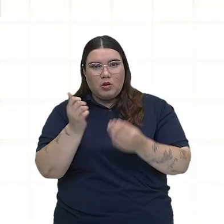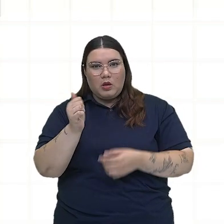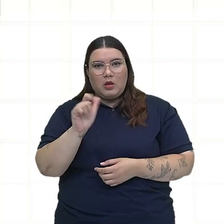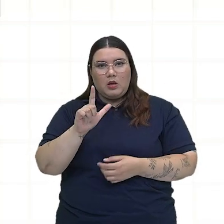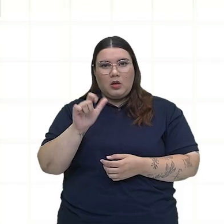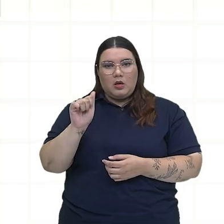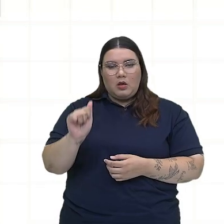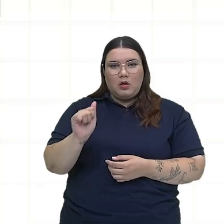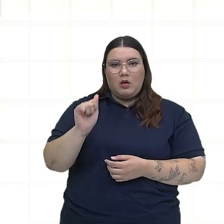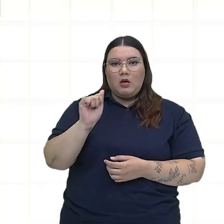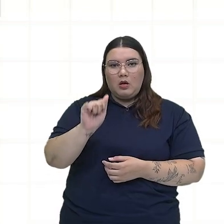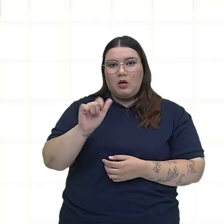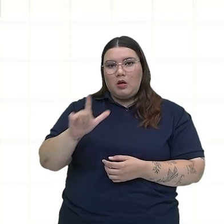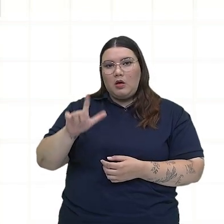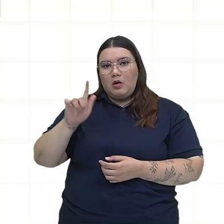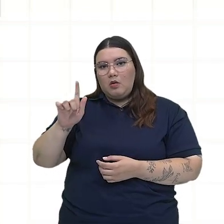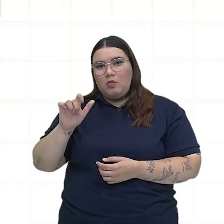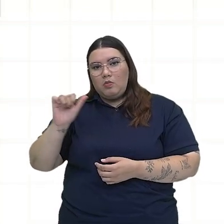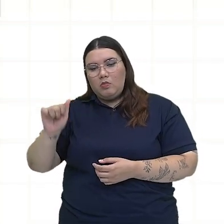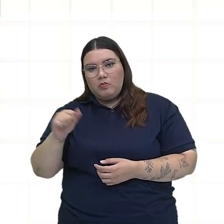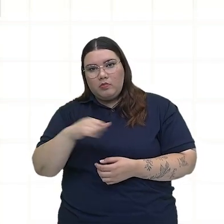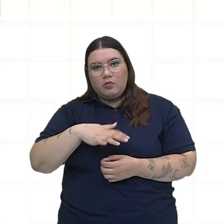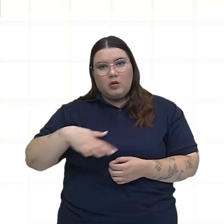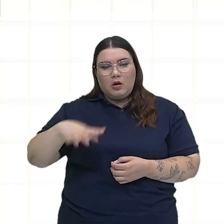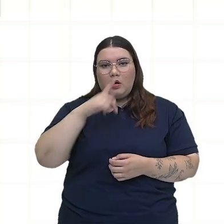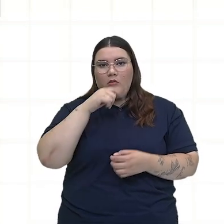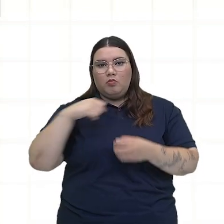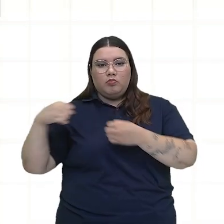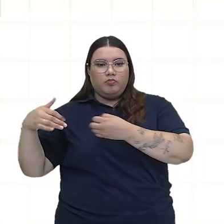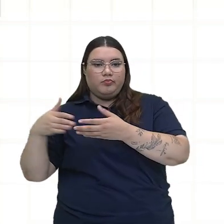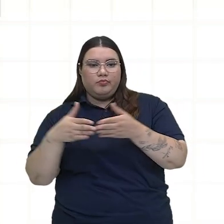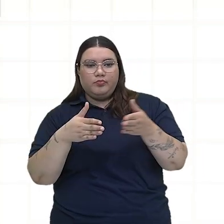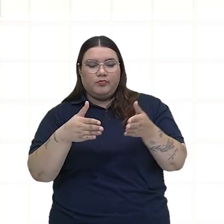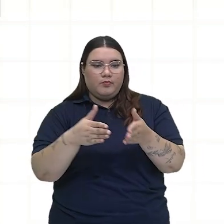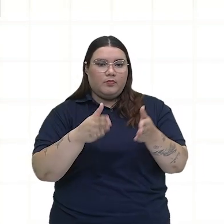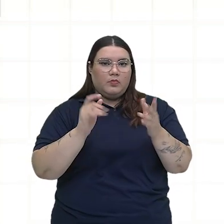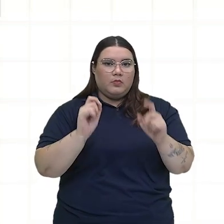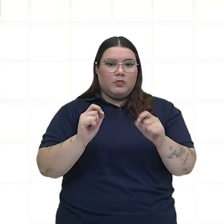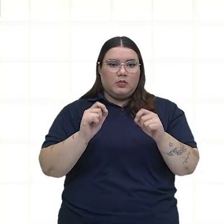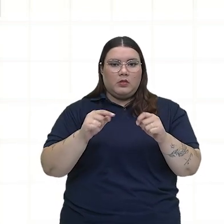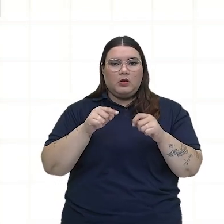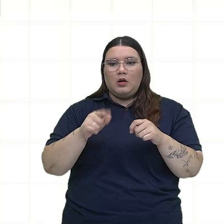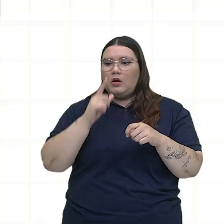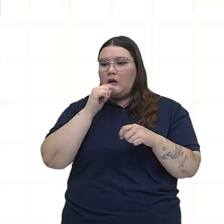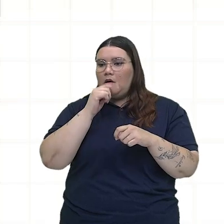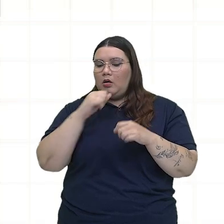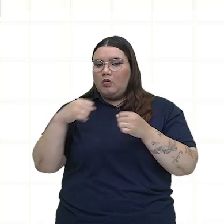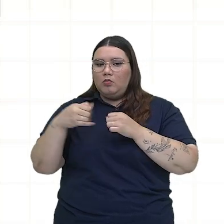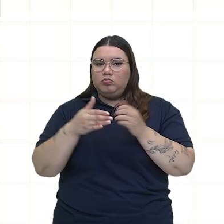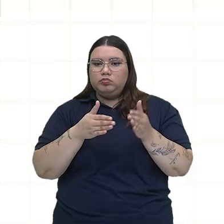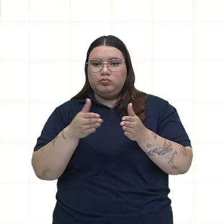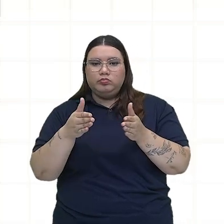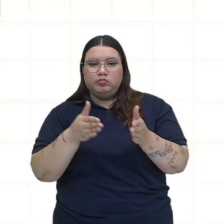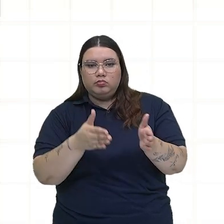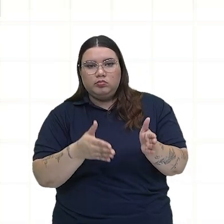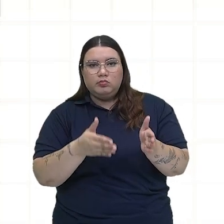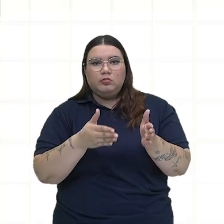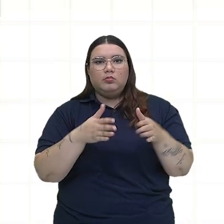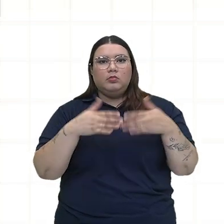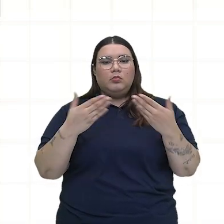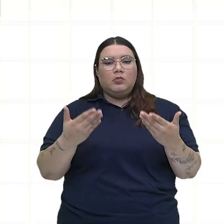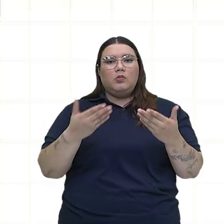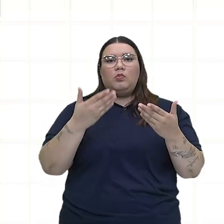naquele determinado curso d'água, naquele corpo de água, ela vai fazer com que esse crescimento das águas retirem